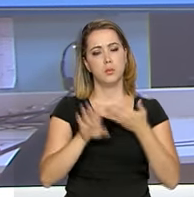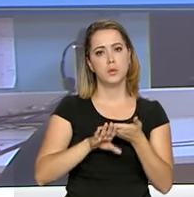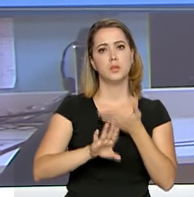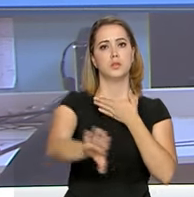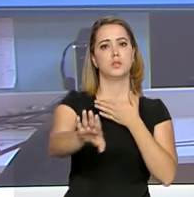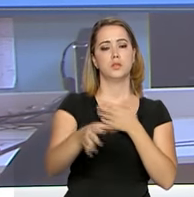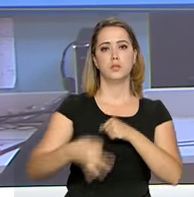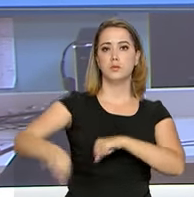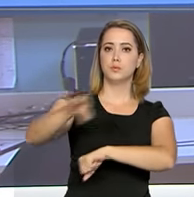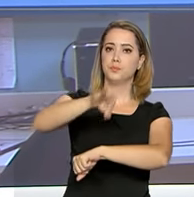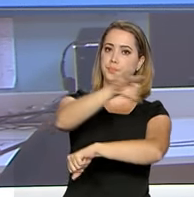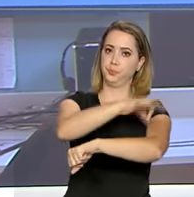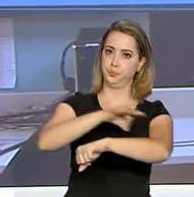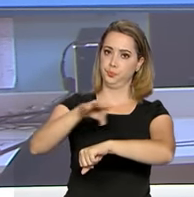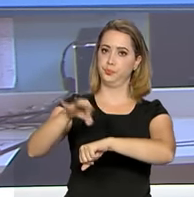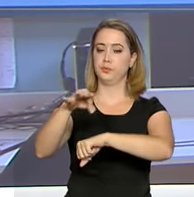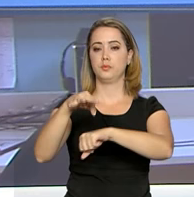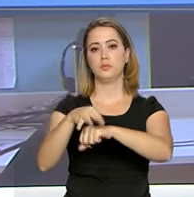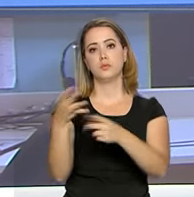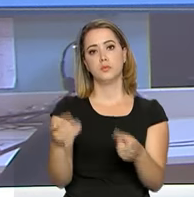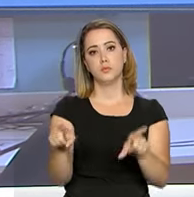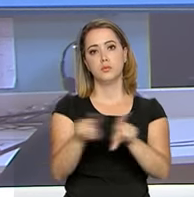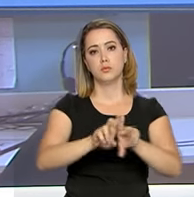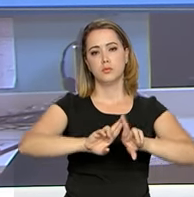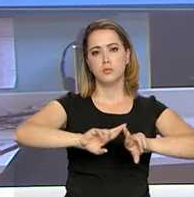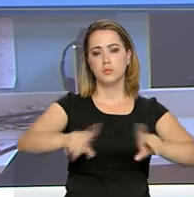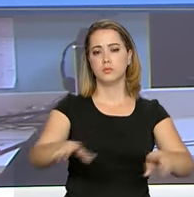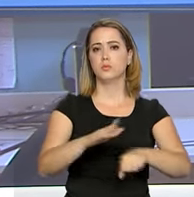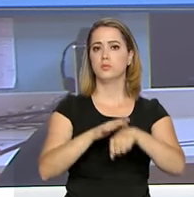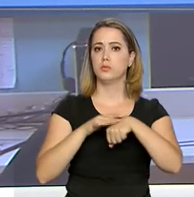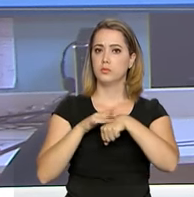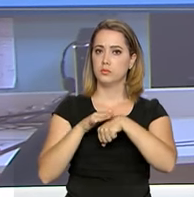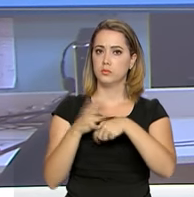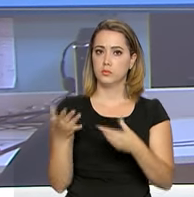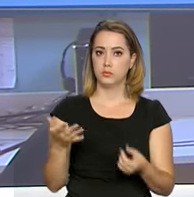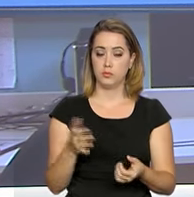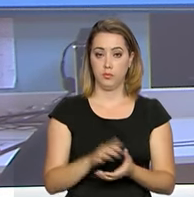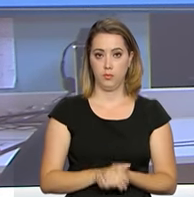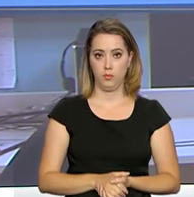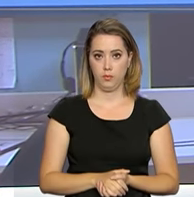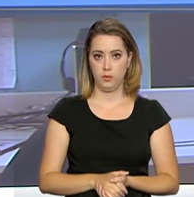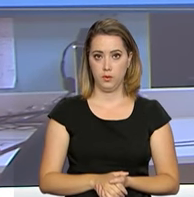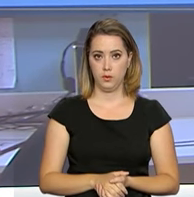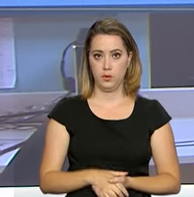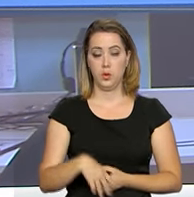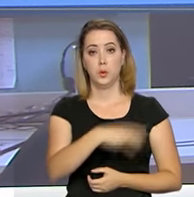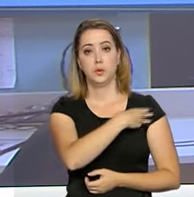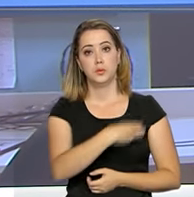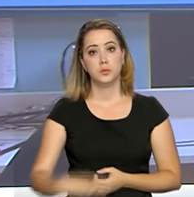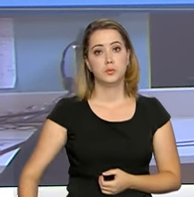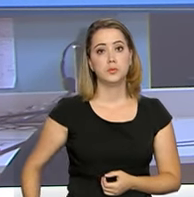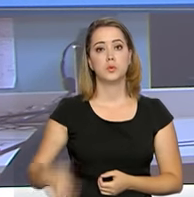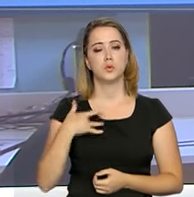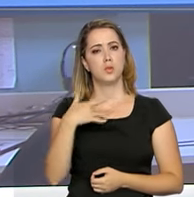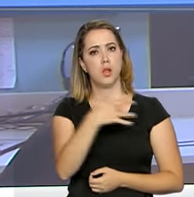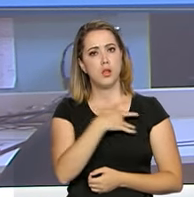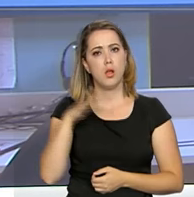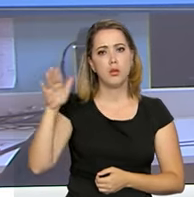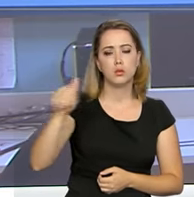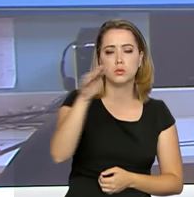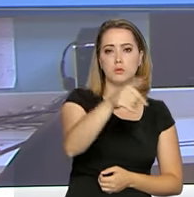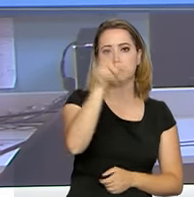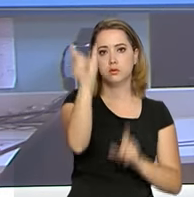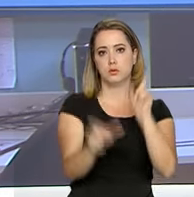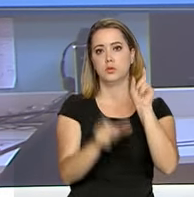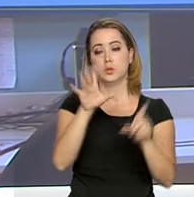o mosquito transmissor da dengue da FEB chicungunha e também dos vírus o ministro da saúde convocou os brasileiros